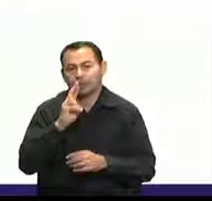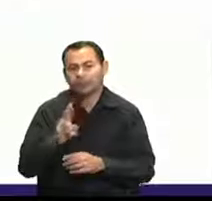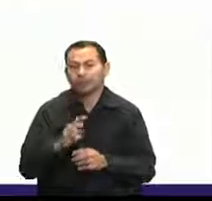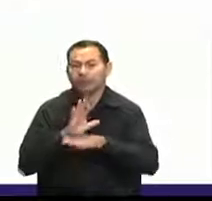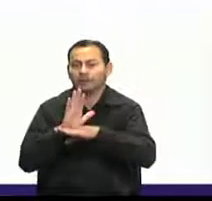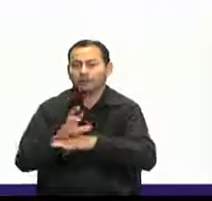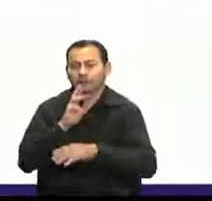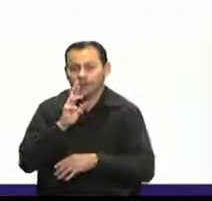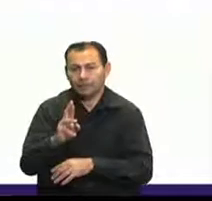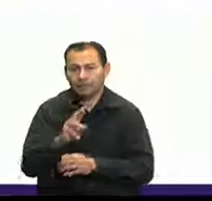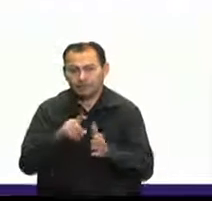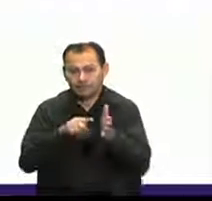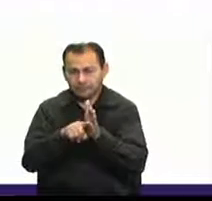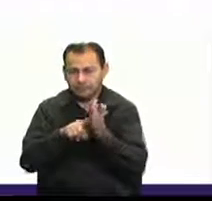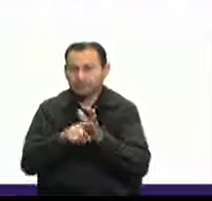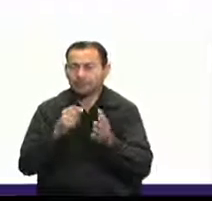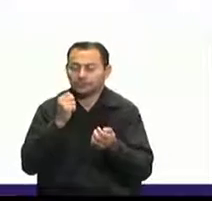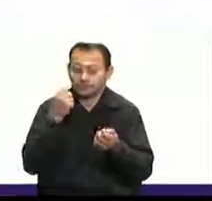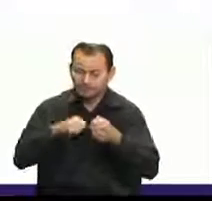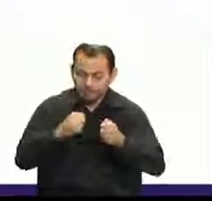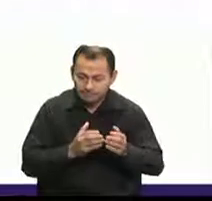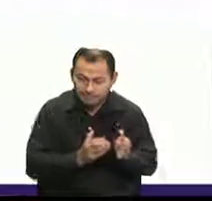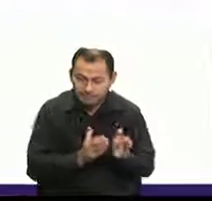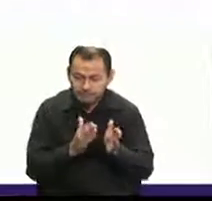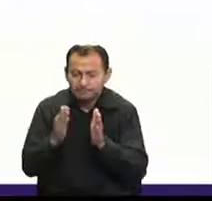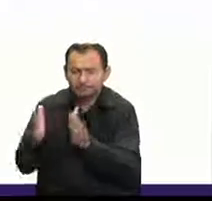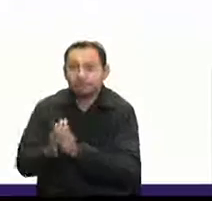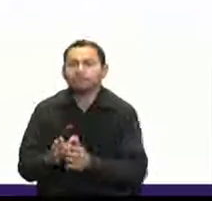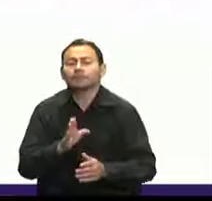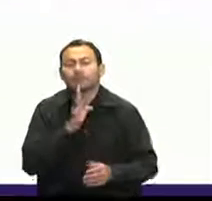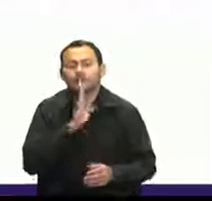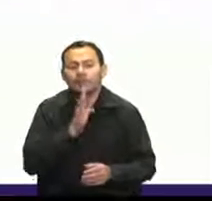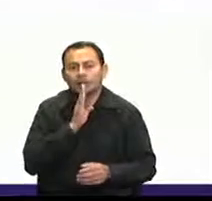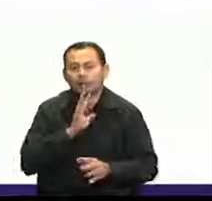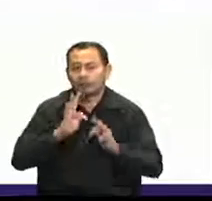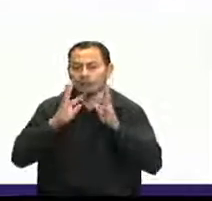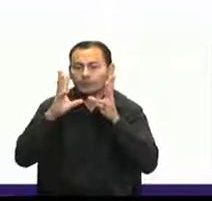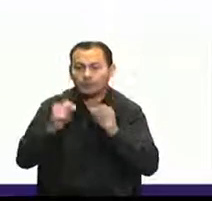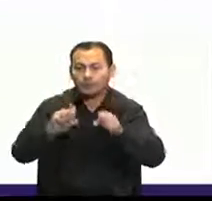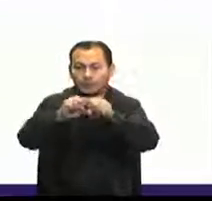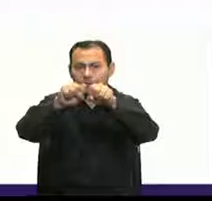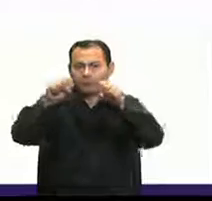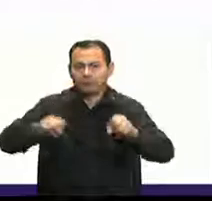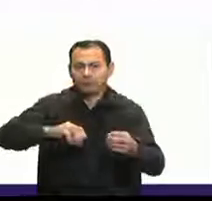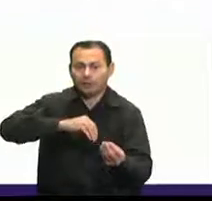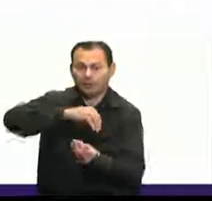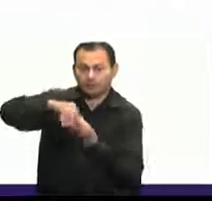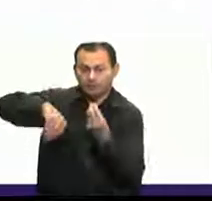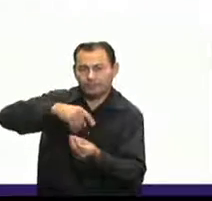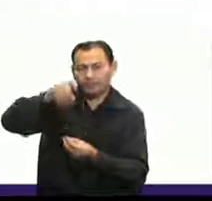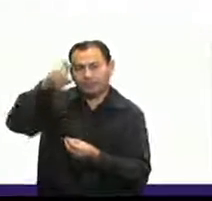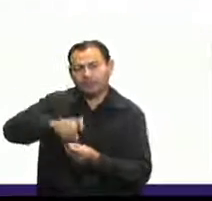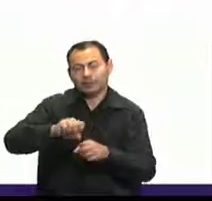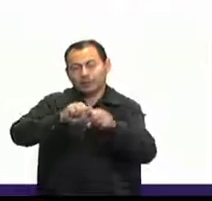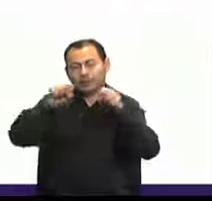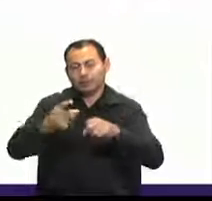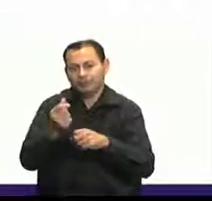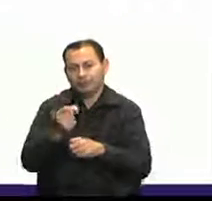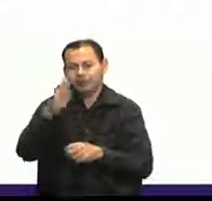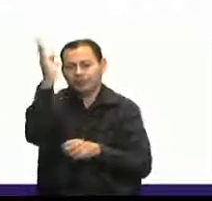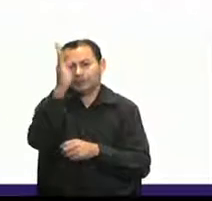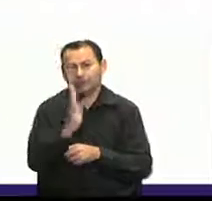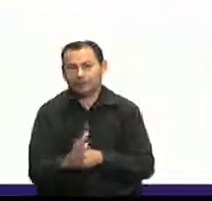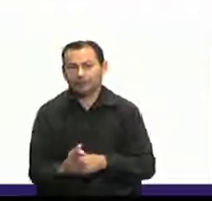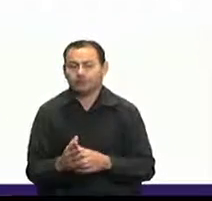ajudar a responder a essas dúvidas devemos caminhar então pelo conhecimento de todo o sistema envolvido ou seja o sistema financeiro